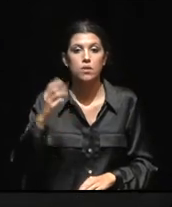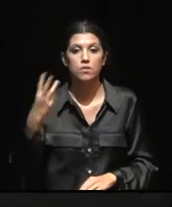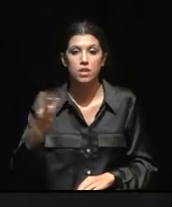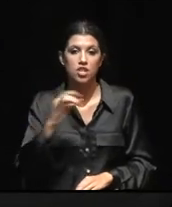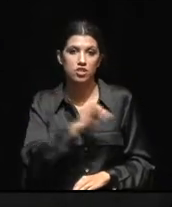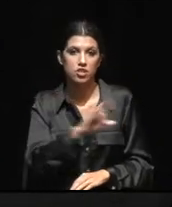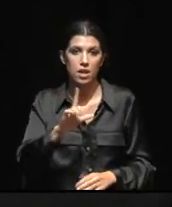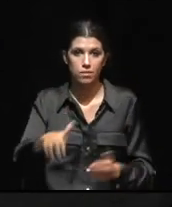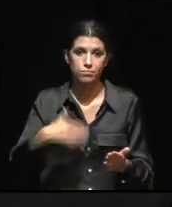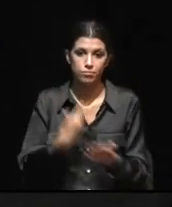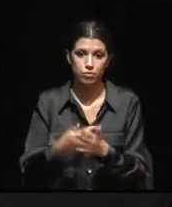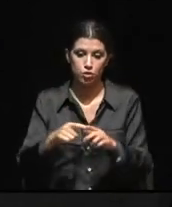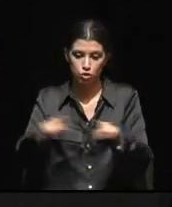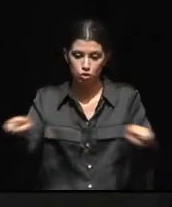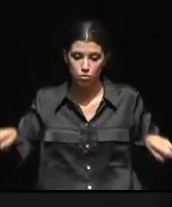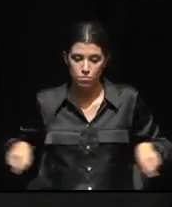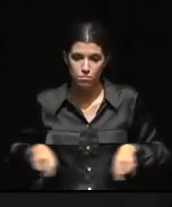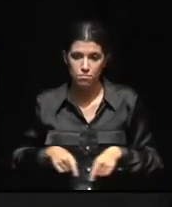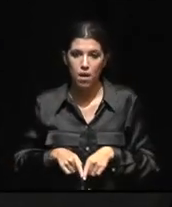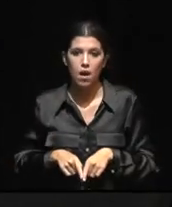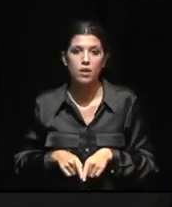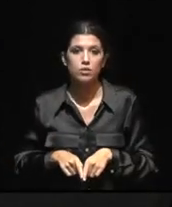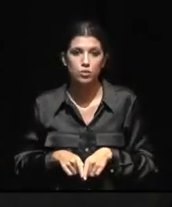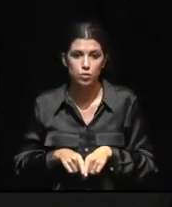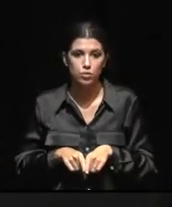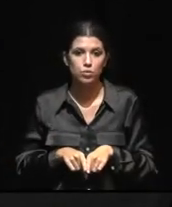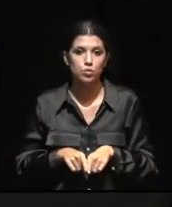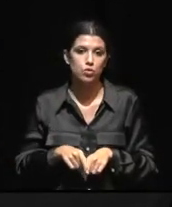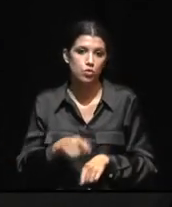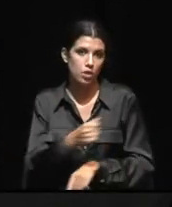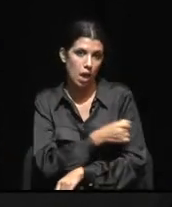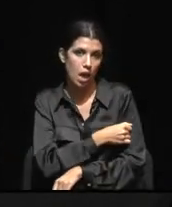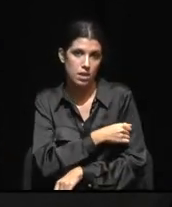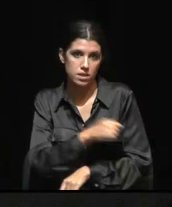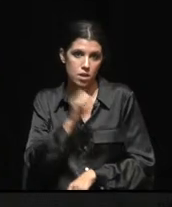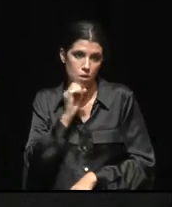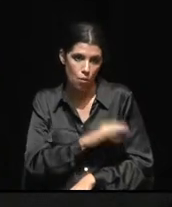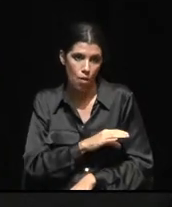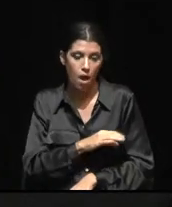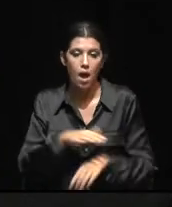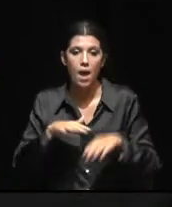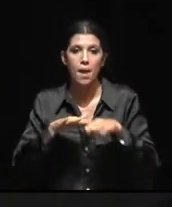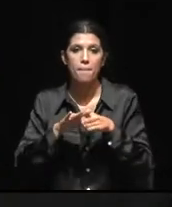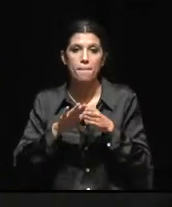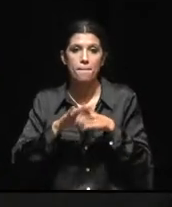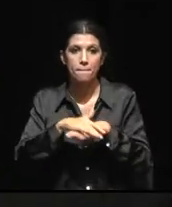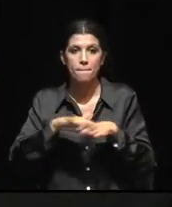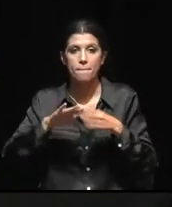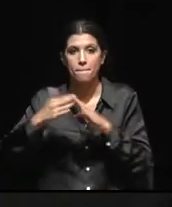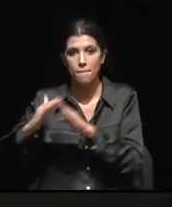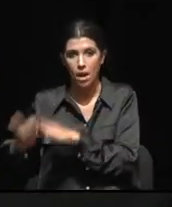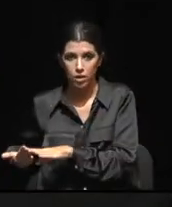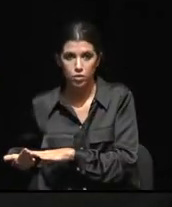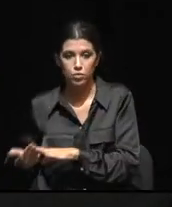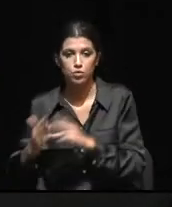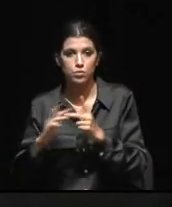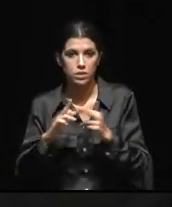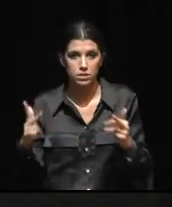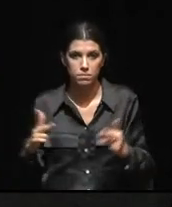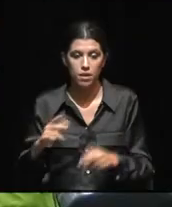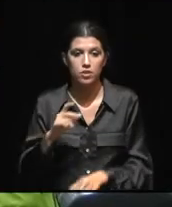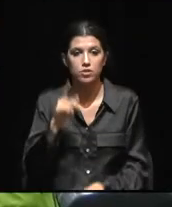Liberal espaços não habitacionais em bairros municipais é a deputada Angélica da tresa que apresenta a